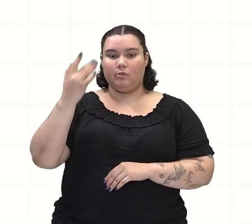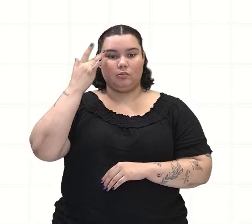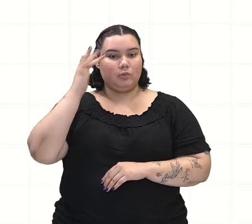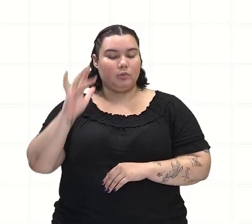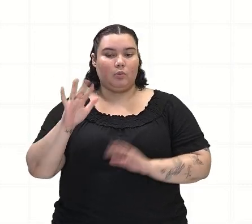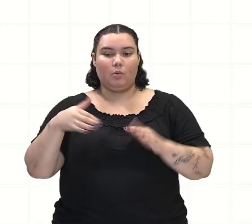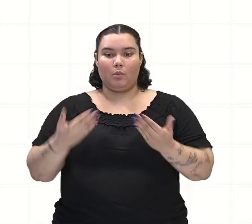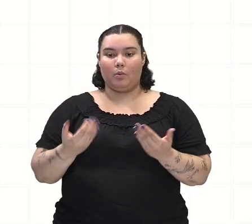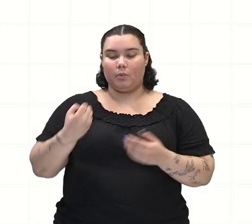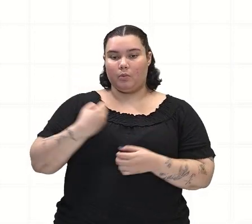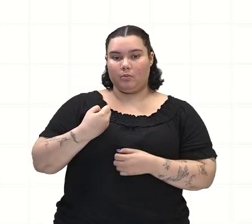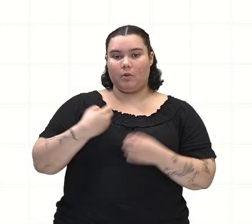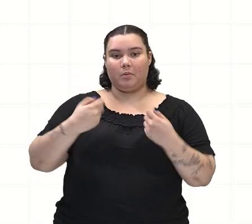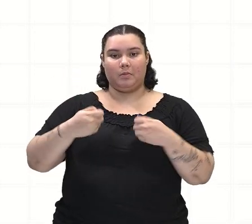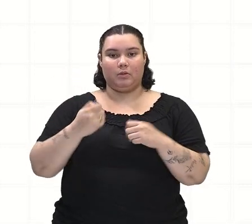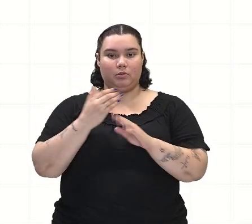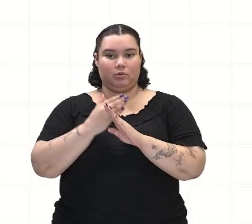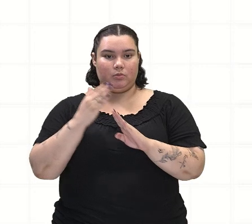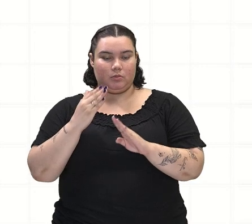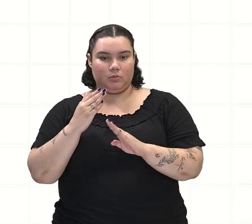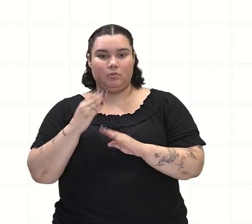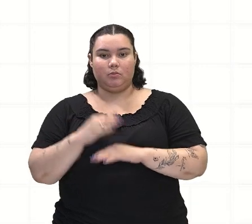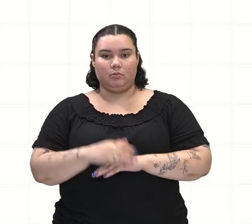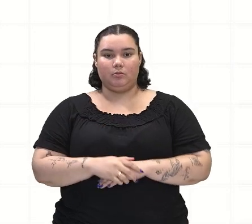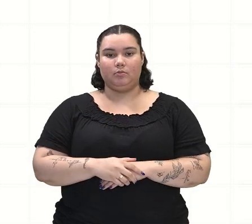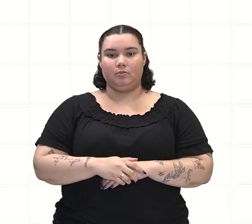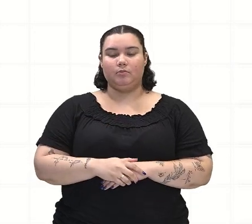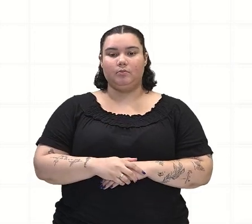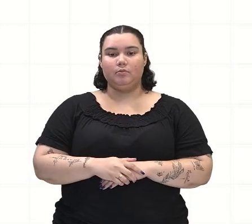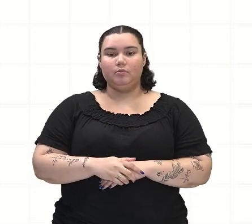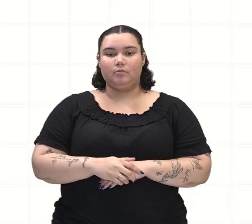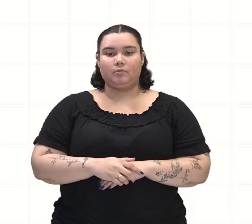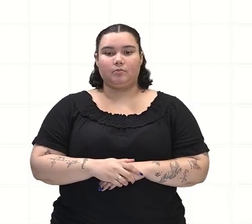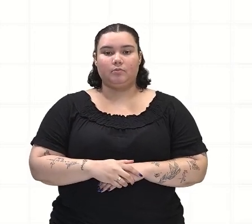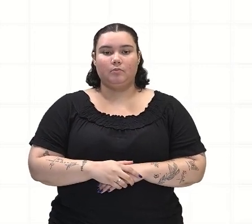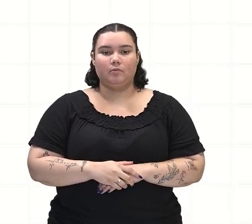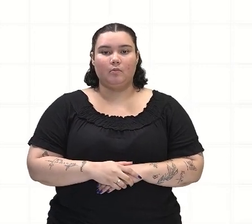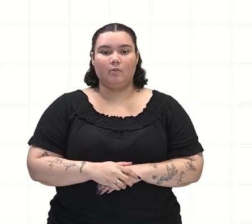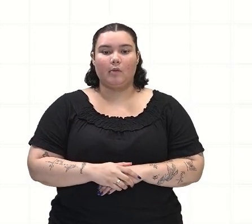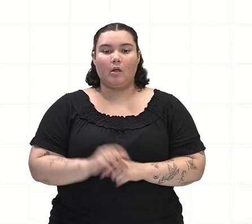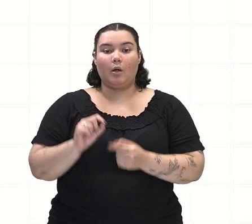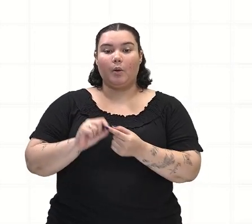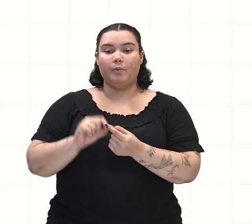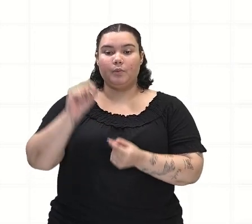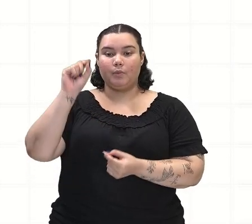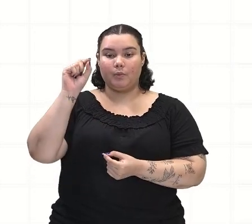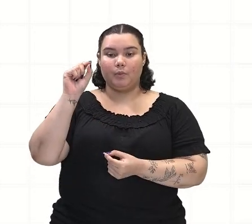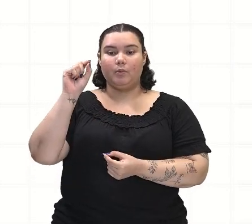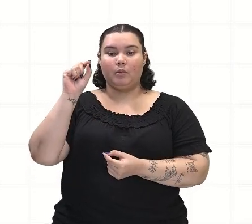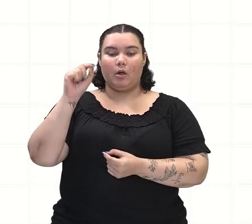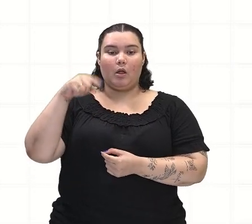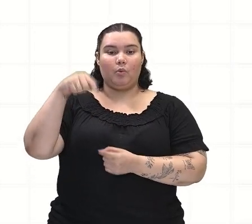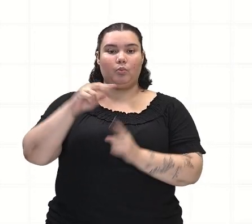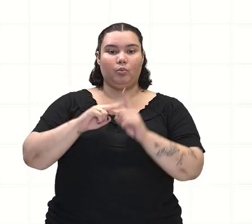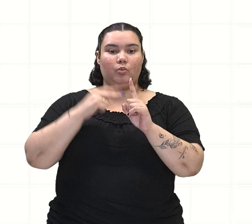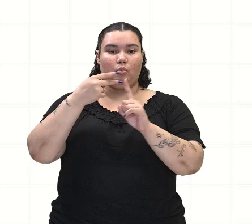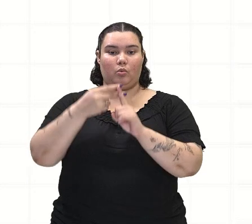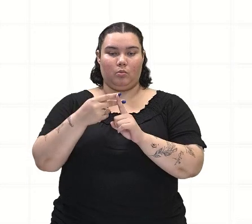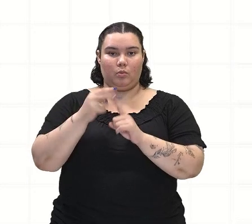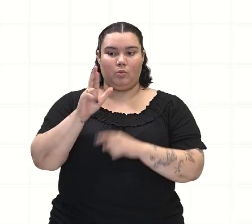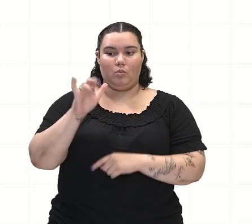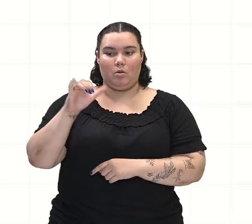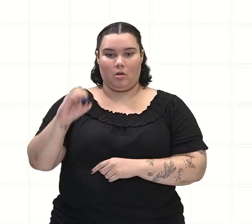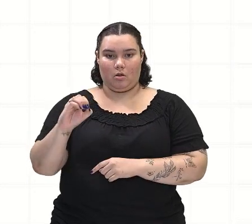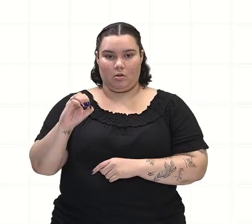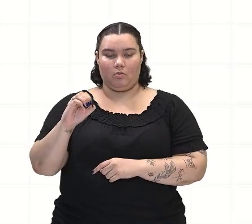qual é, né? É justamente o que ele quer o comprimento do raio. E a altura é o dobro do raio, né? Porque